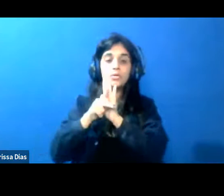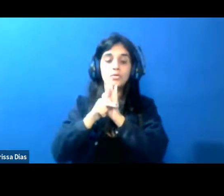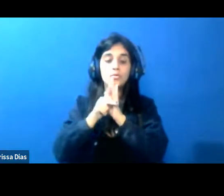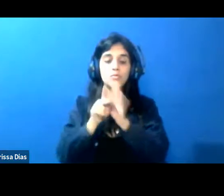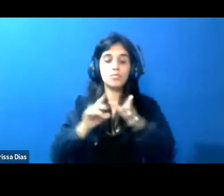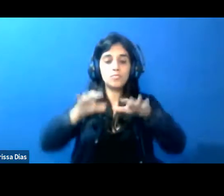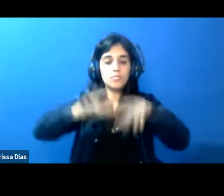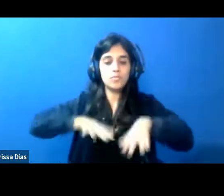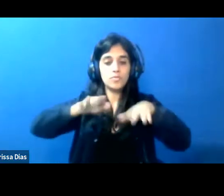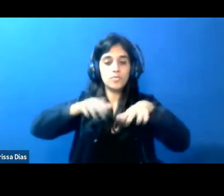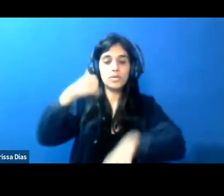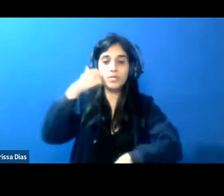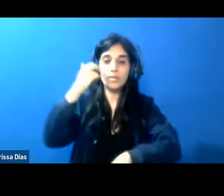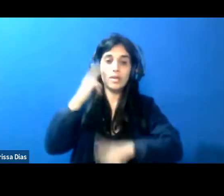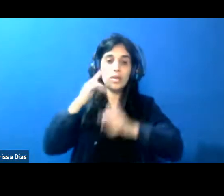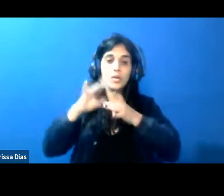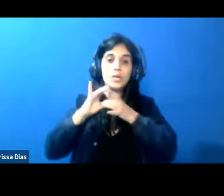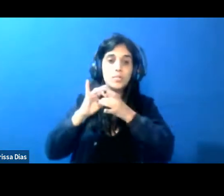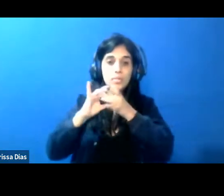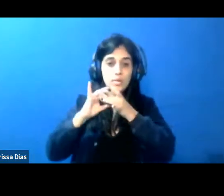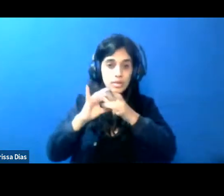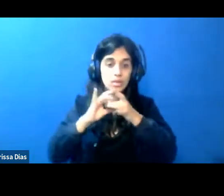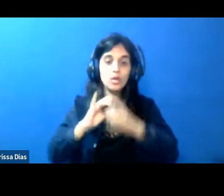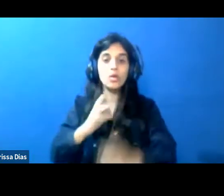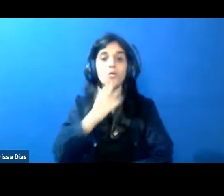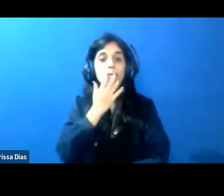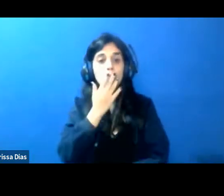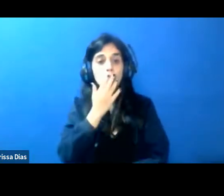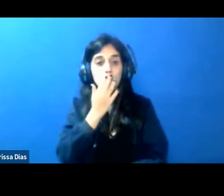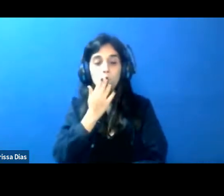ela é amarela, com os letreiros pretos.